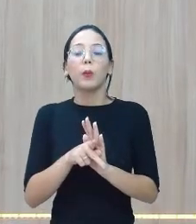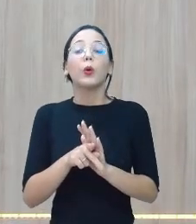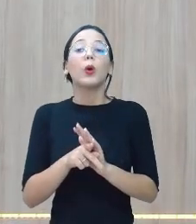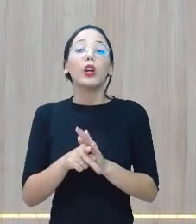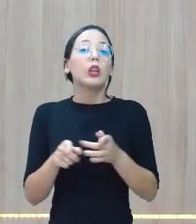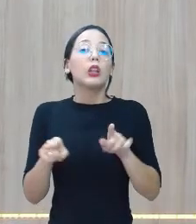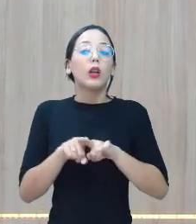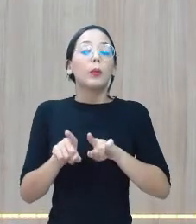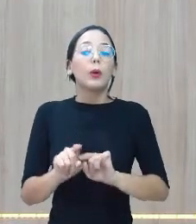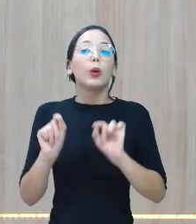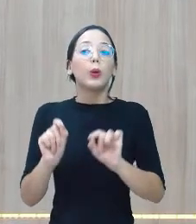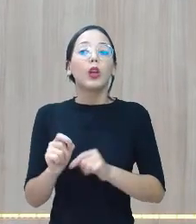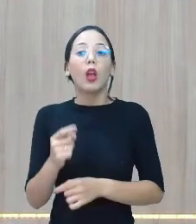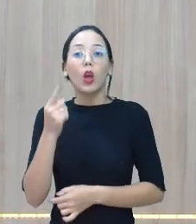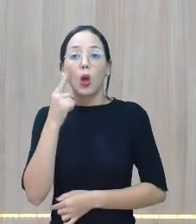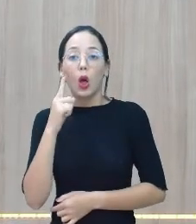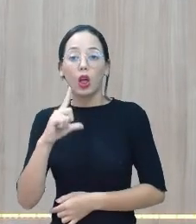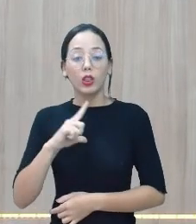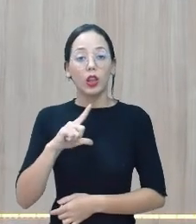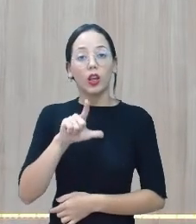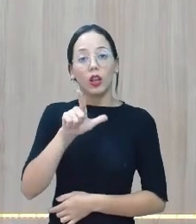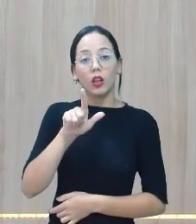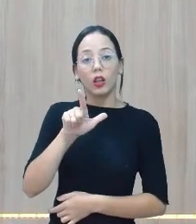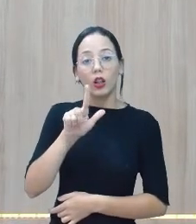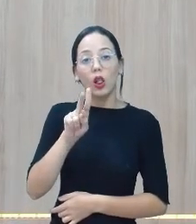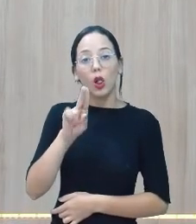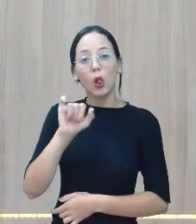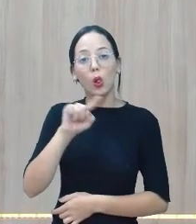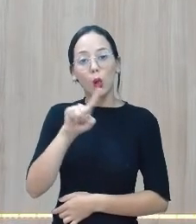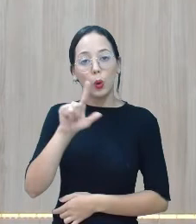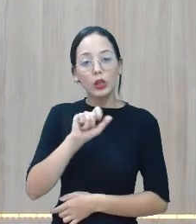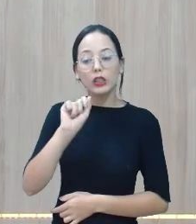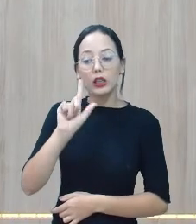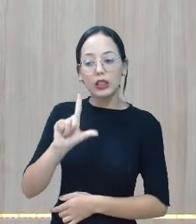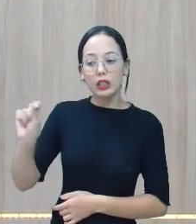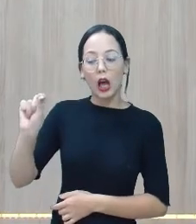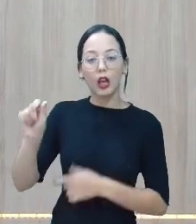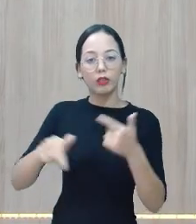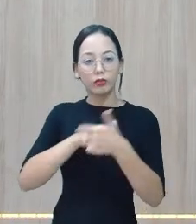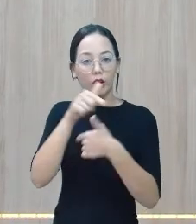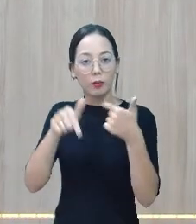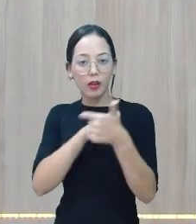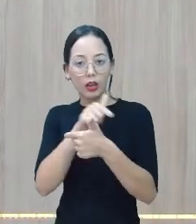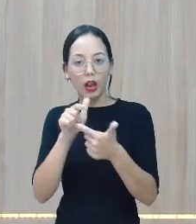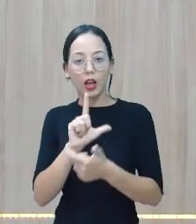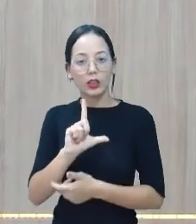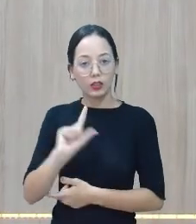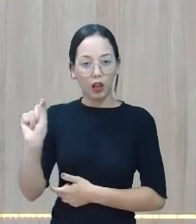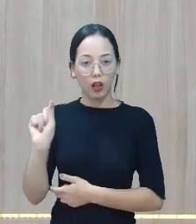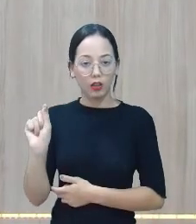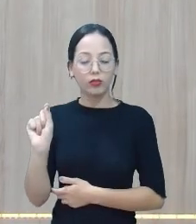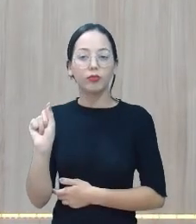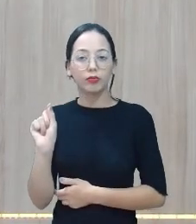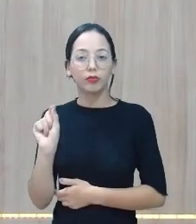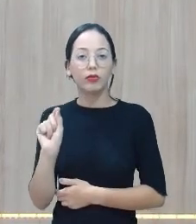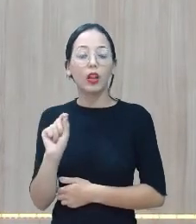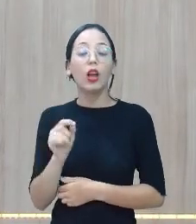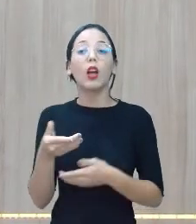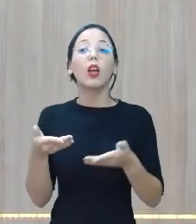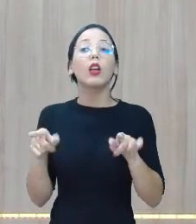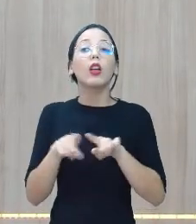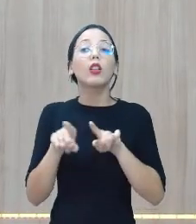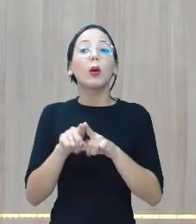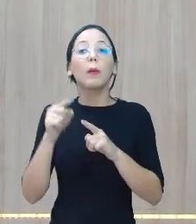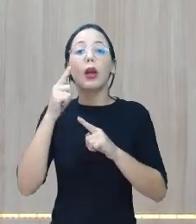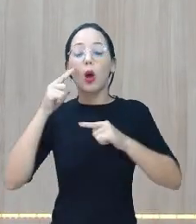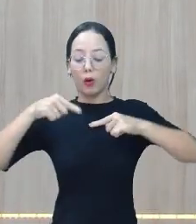aqui nós temos, não é? Luísa sai para o trabalho, não é? O verbo sair ali, não é? E